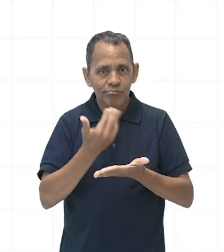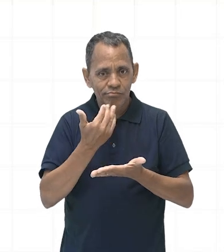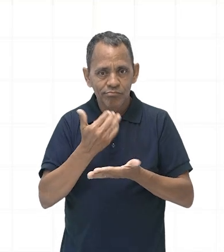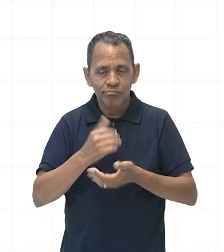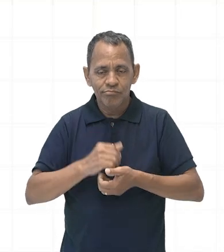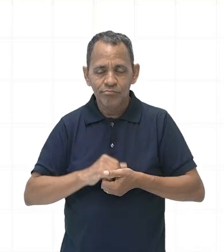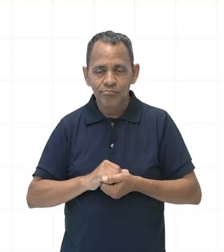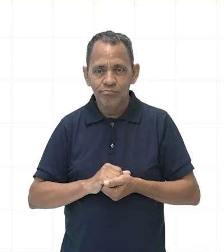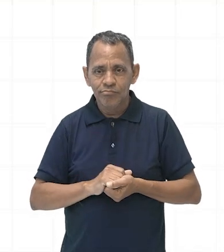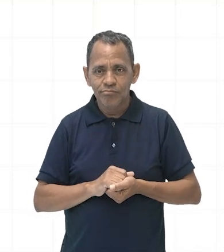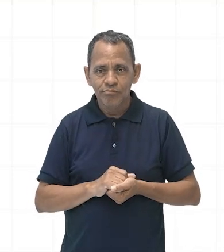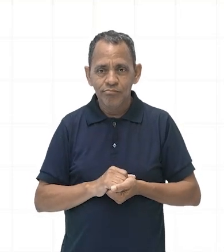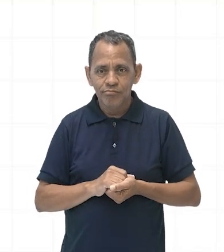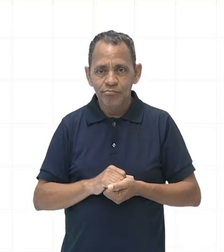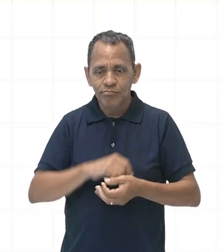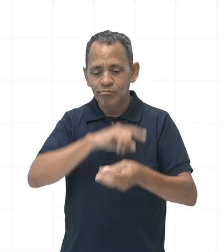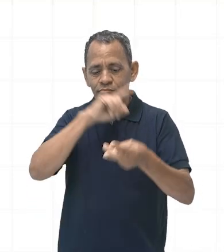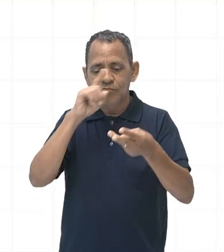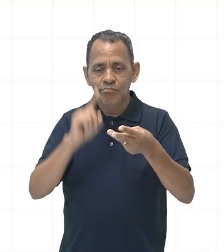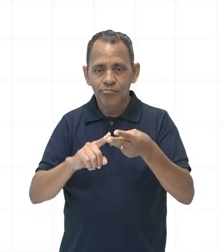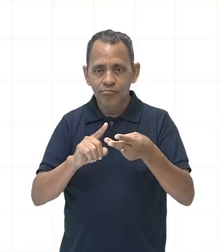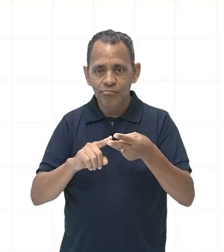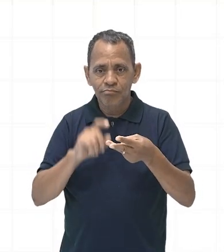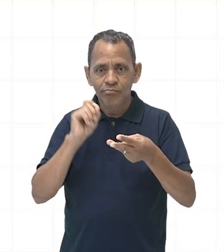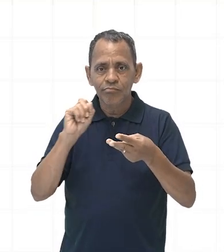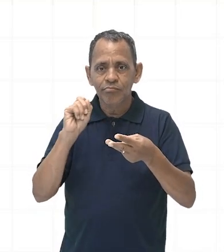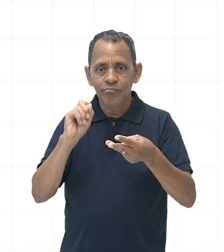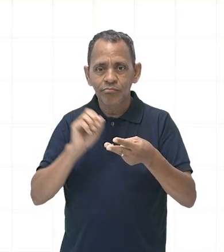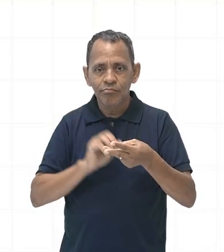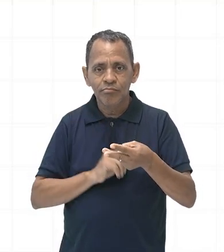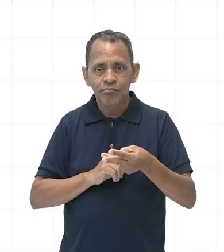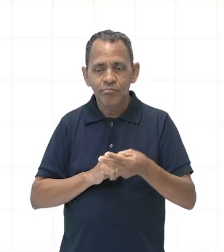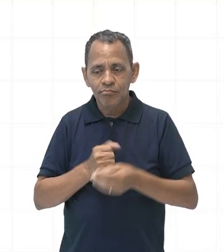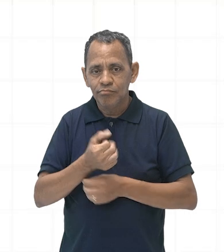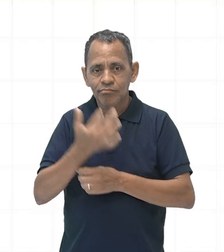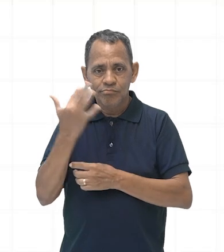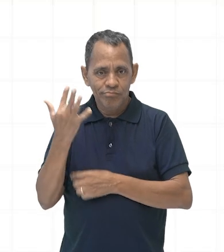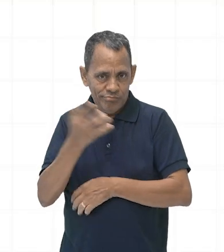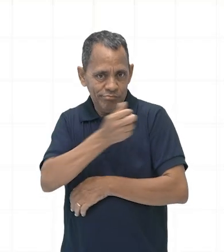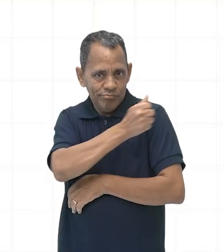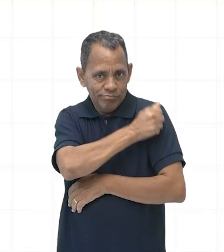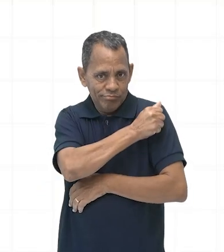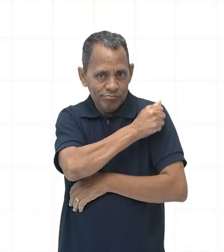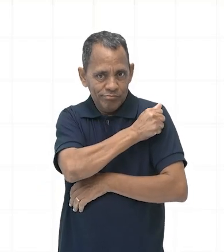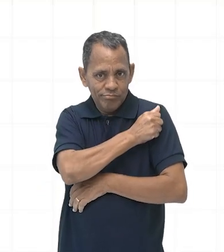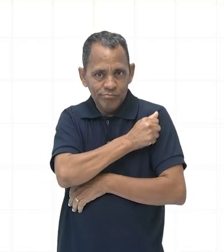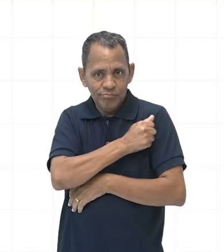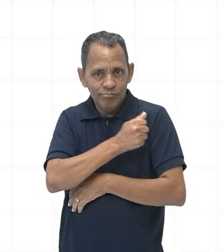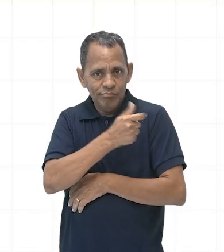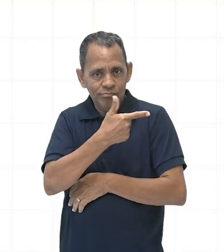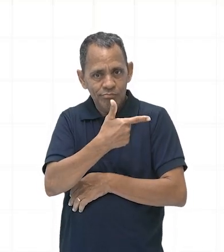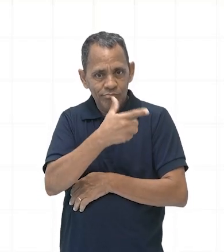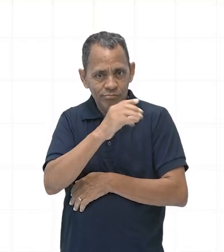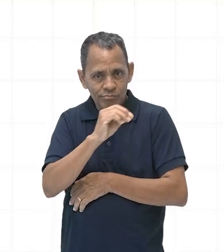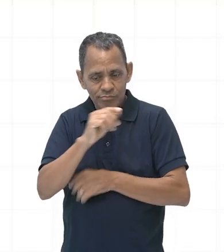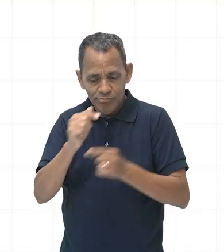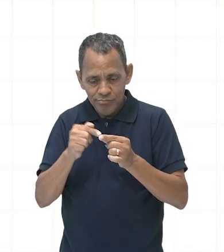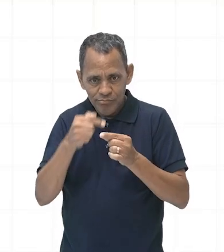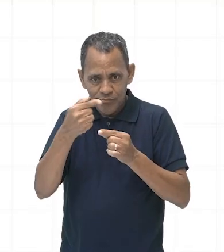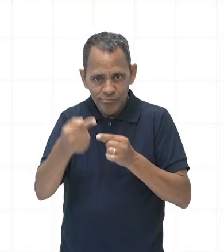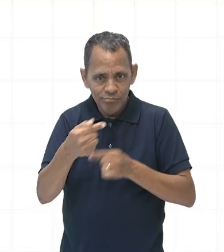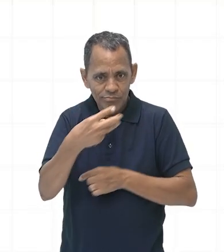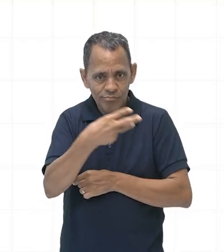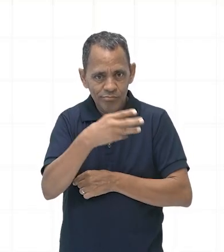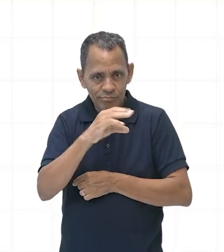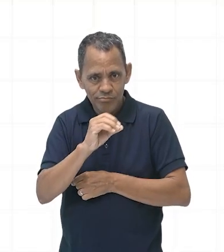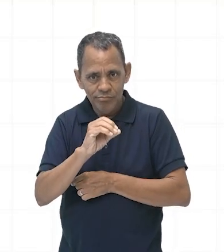alimentação. Outra grandeza é o número de alunos. Então, foram 20, depois, né, novos